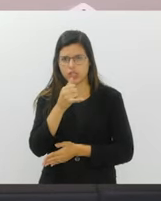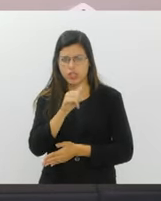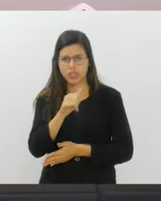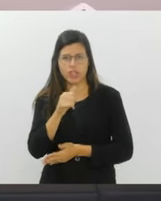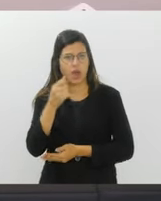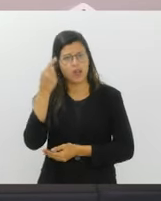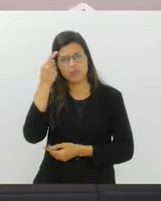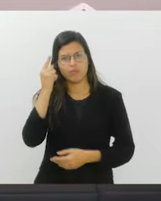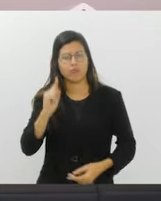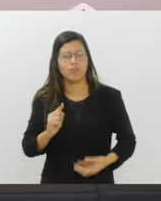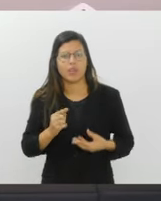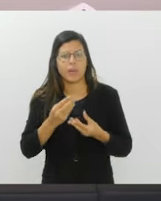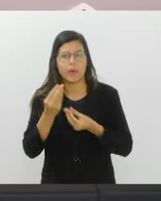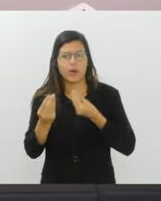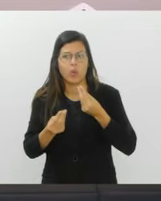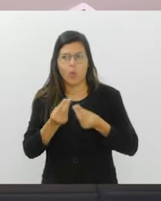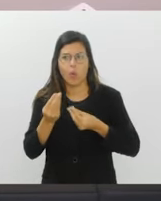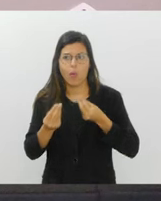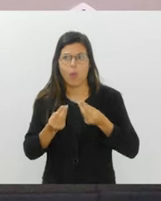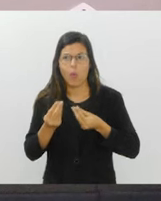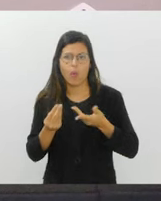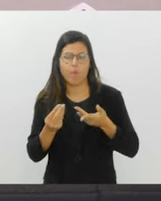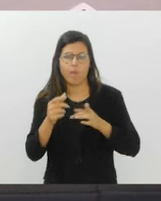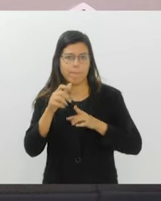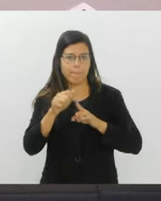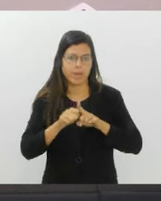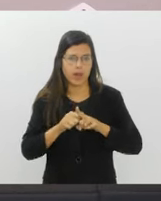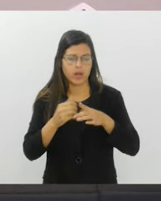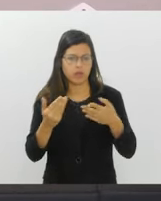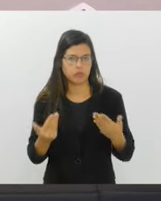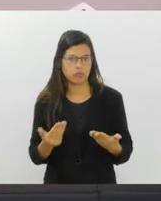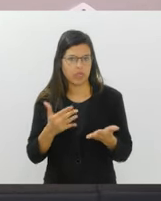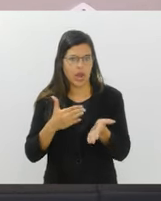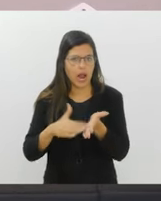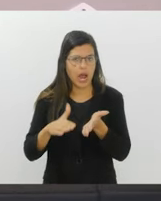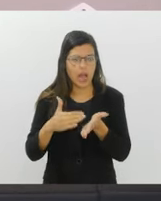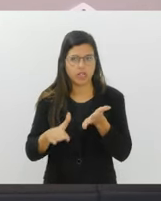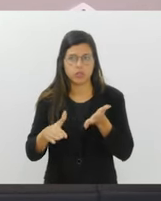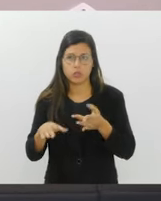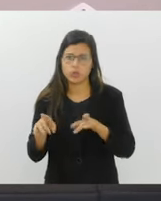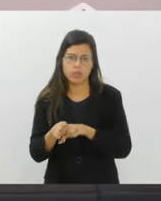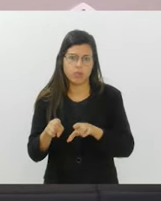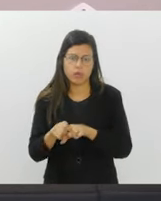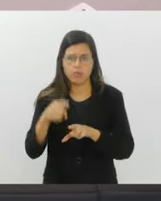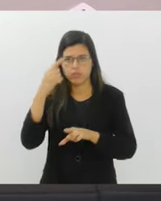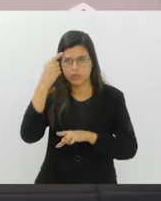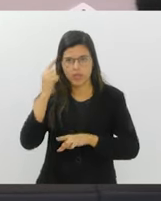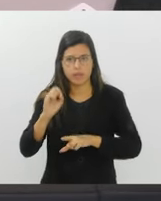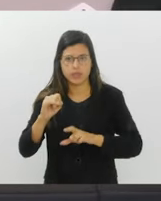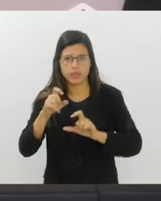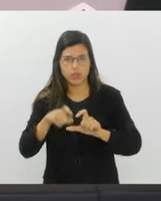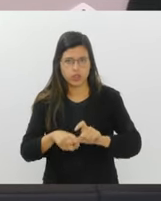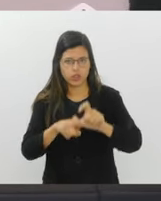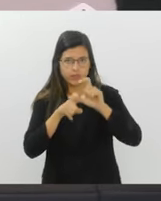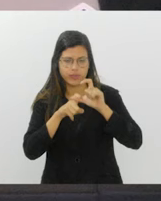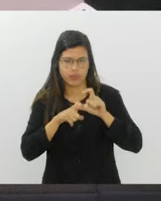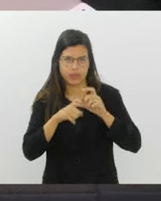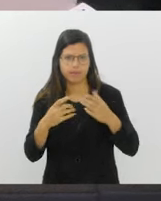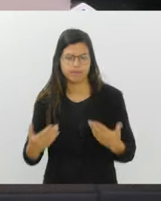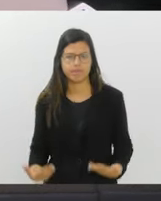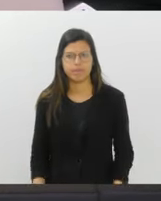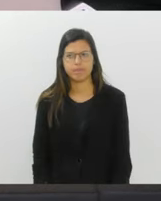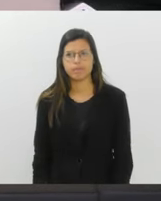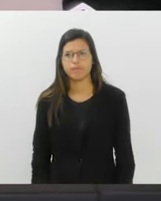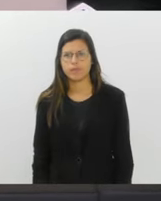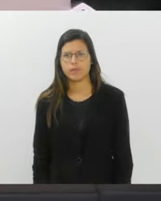de quanto é o consumo mensal, nem tampouco se está em dívidas pendentes. Então, acho que